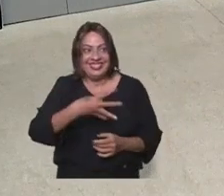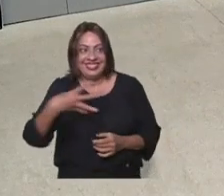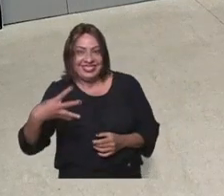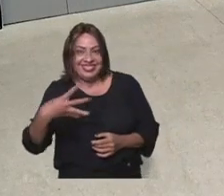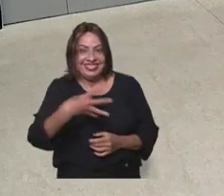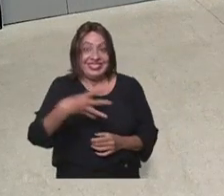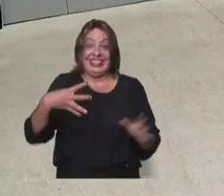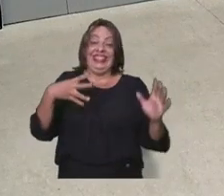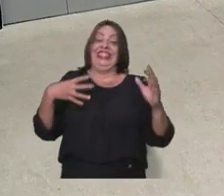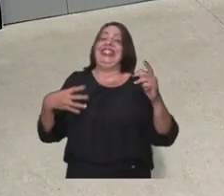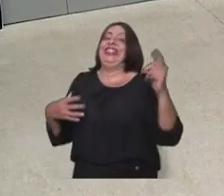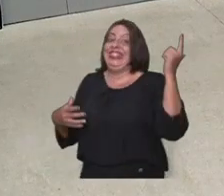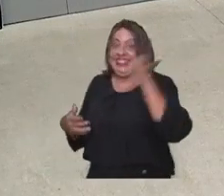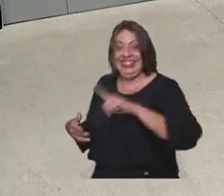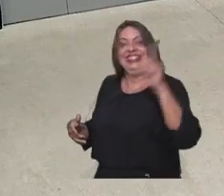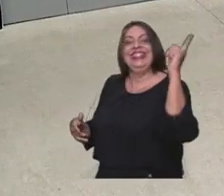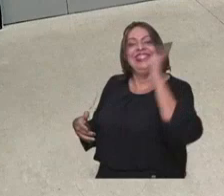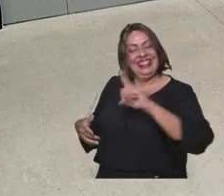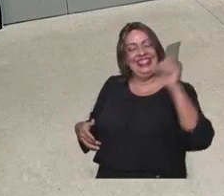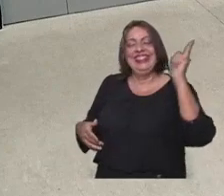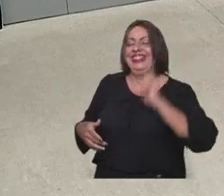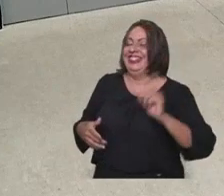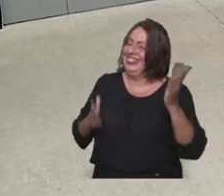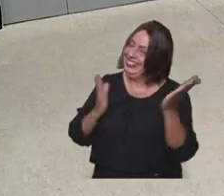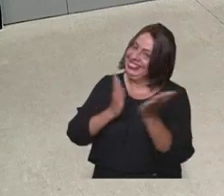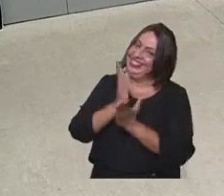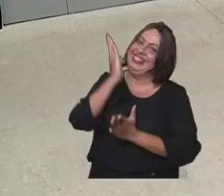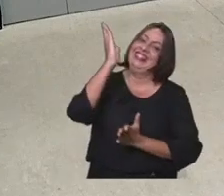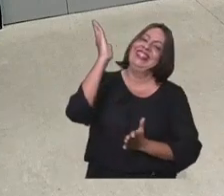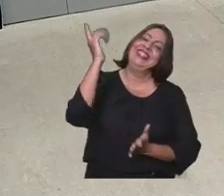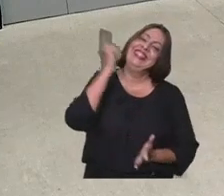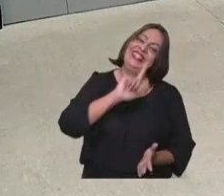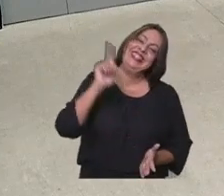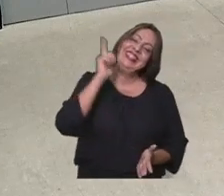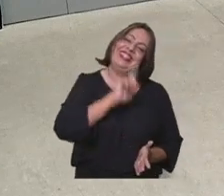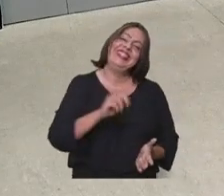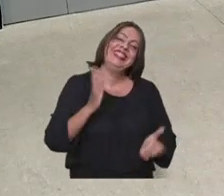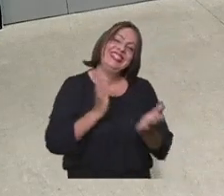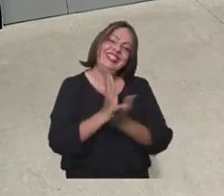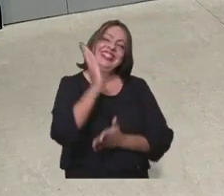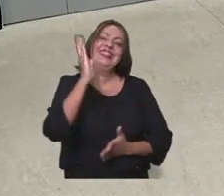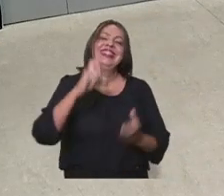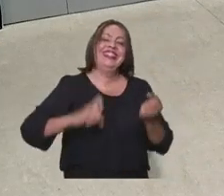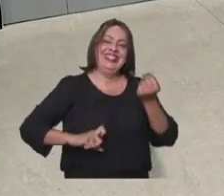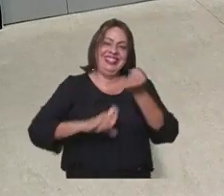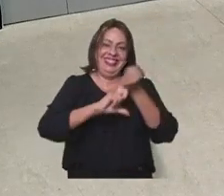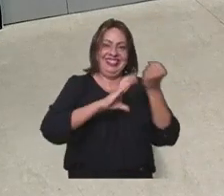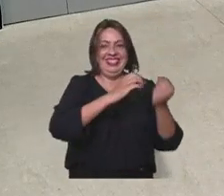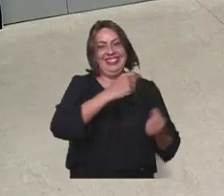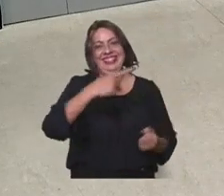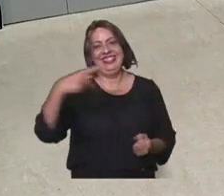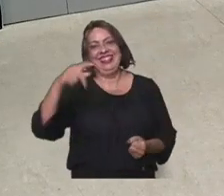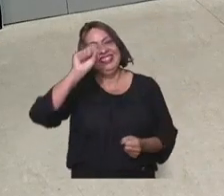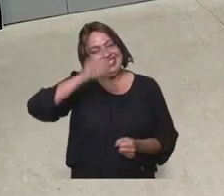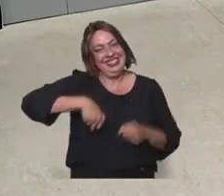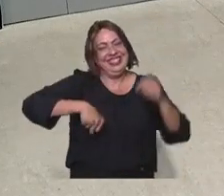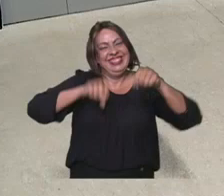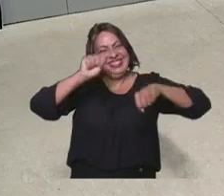44. E tem contemplado Caju Cap, sim!